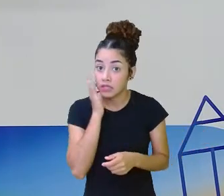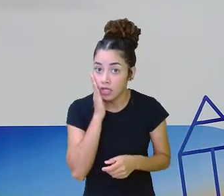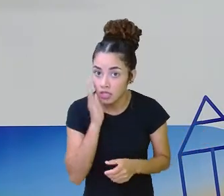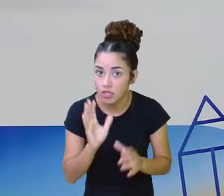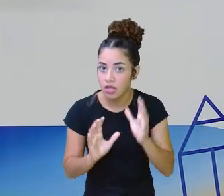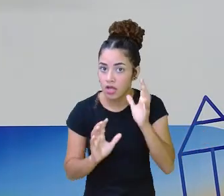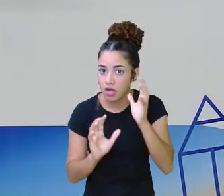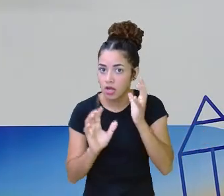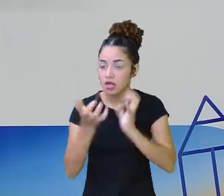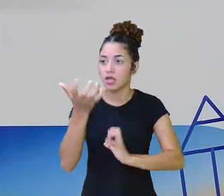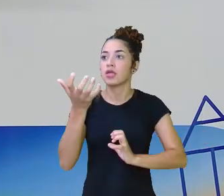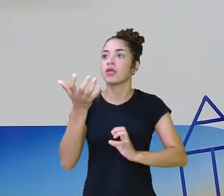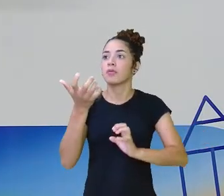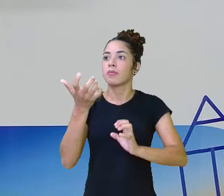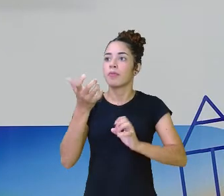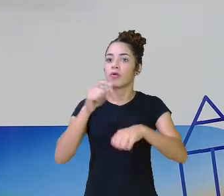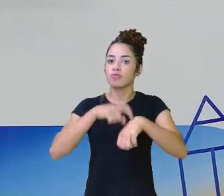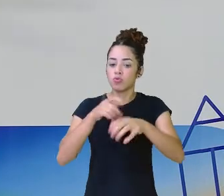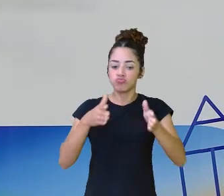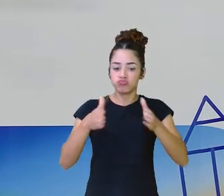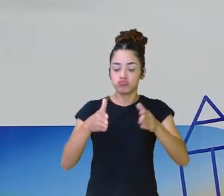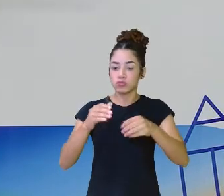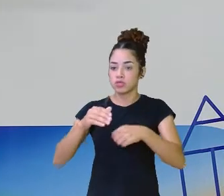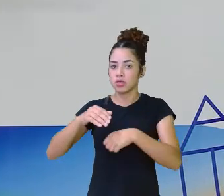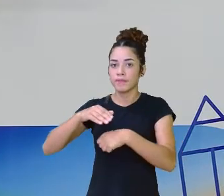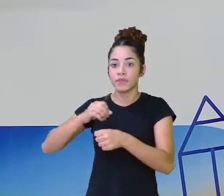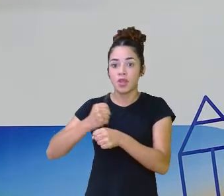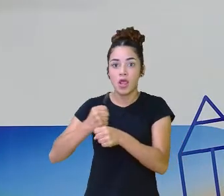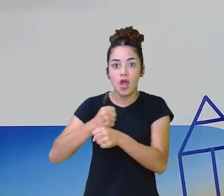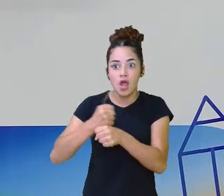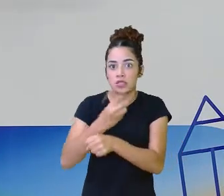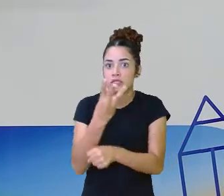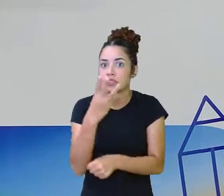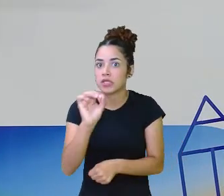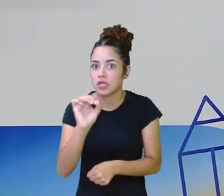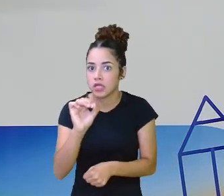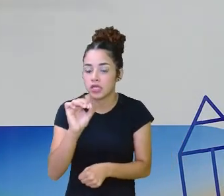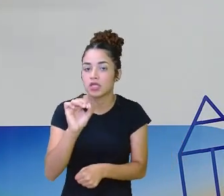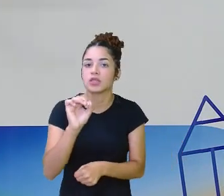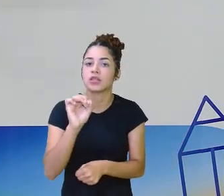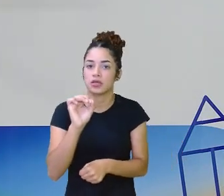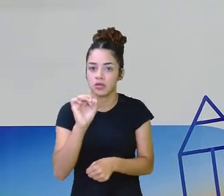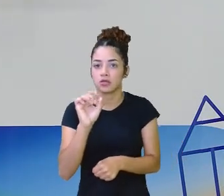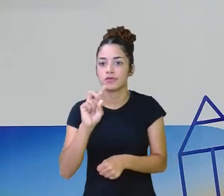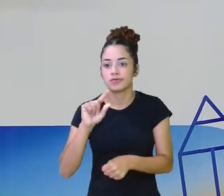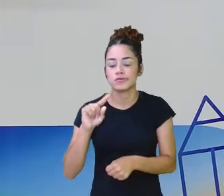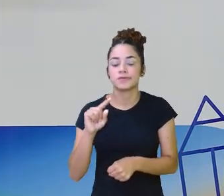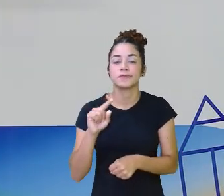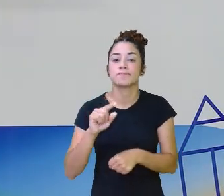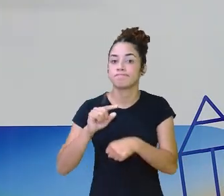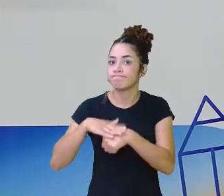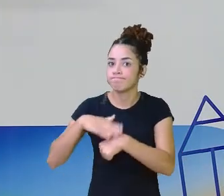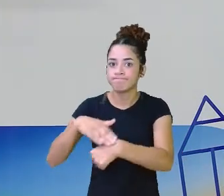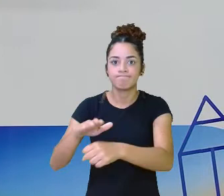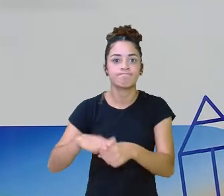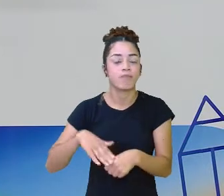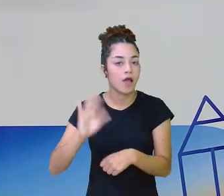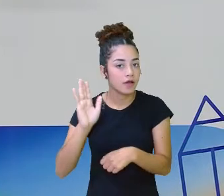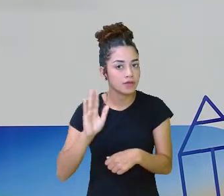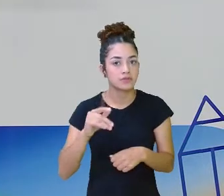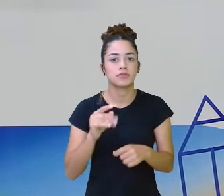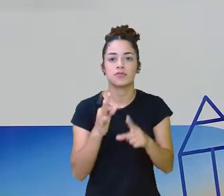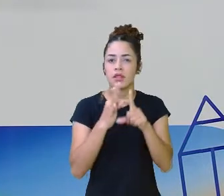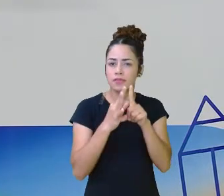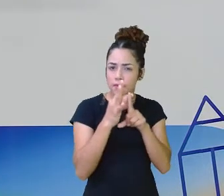Clima, durabilidade 30 anos, como a gente viu ali, ó, um tempo maior, que a gente observa bastante. E tempo é uma coisa